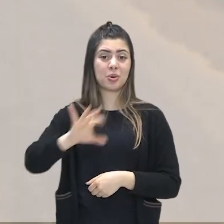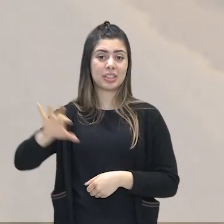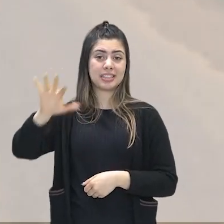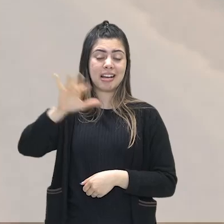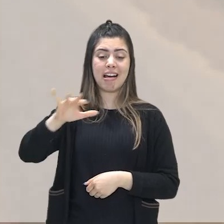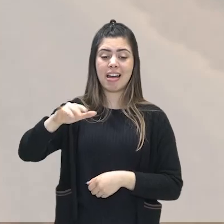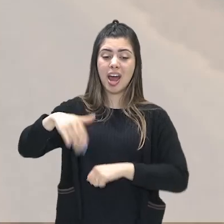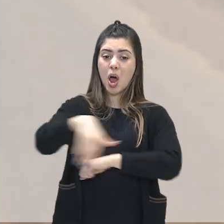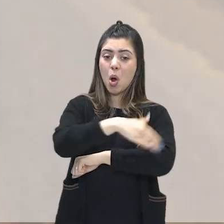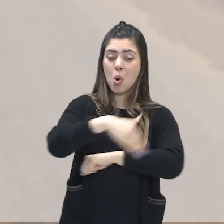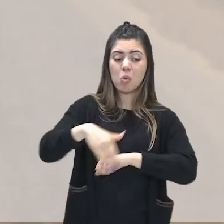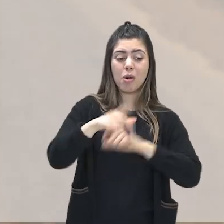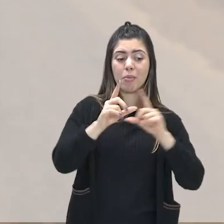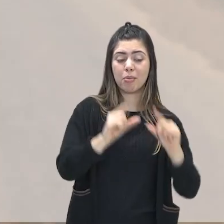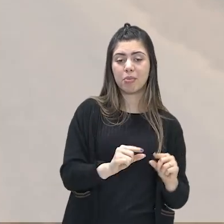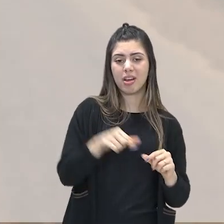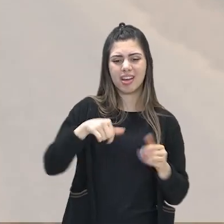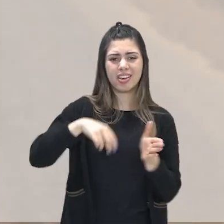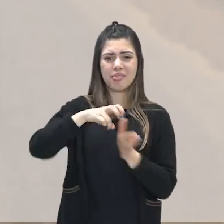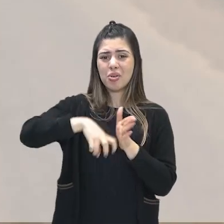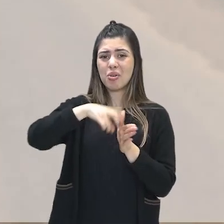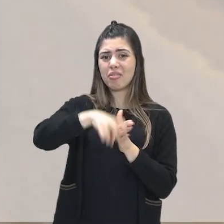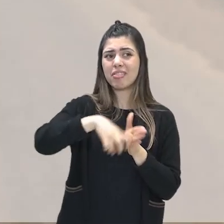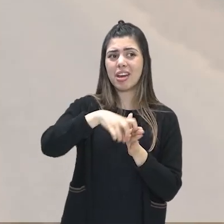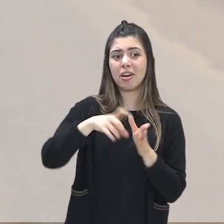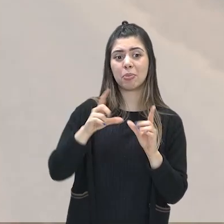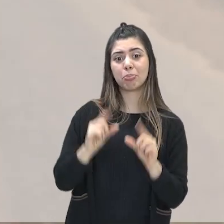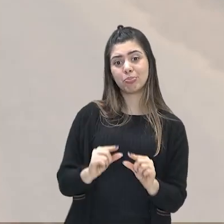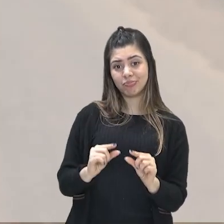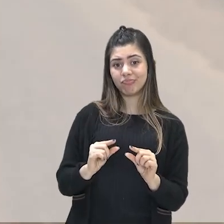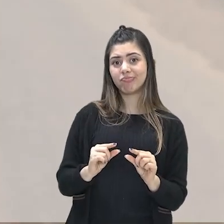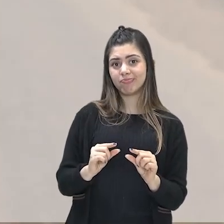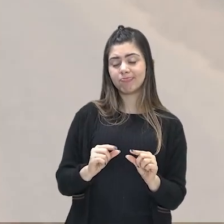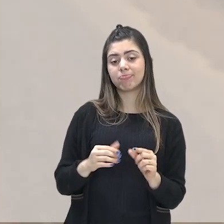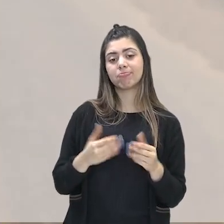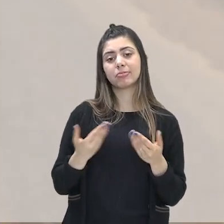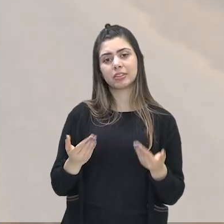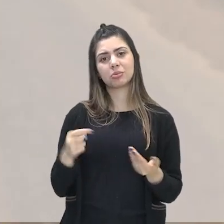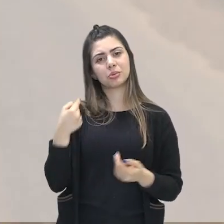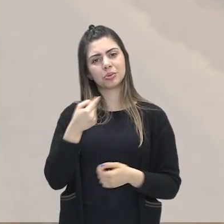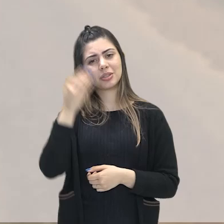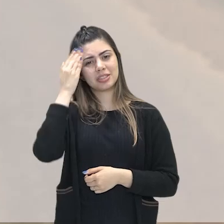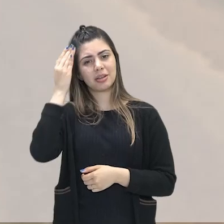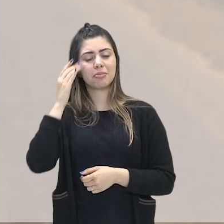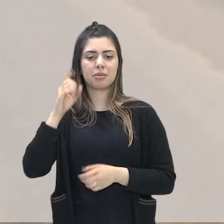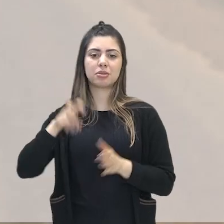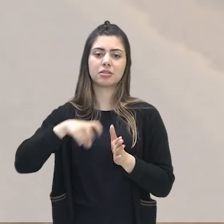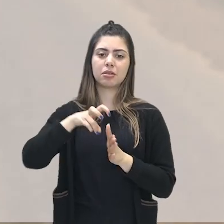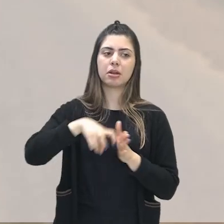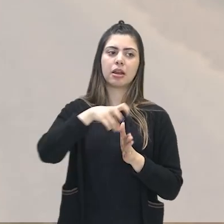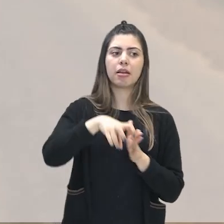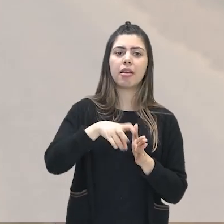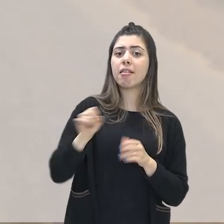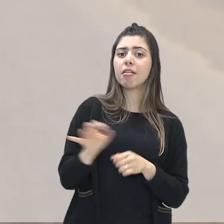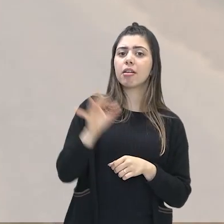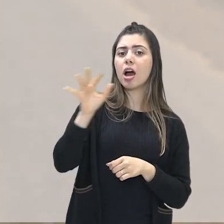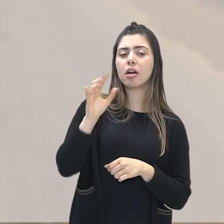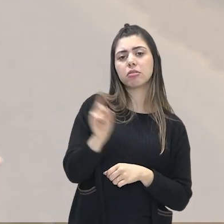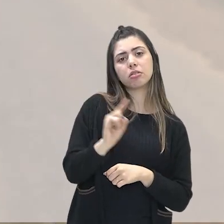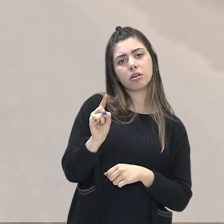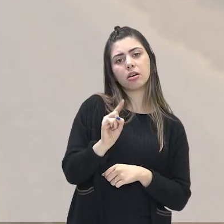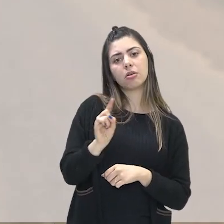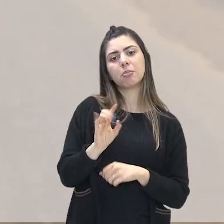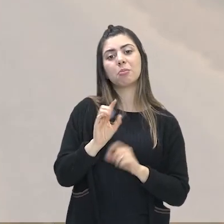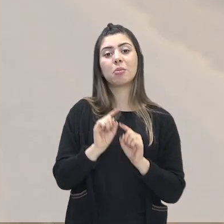Tem pouquíssimas ferrovias aqui no Brasil, né? Os trens, eles seguem um caminho, né? A manutenção não é tão pesada assim. Mas